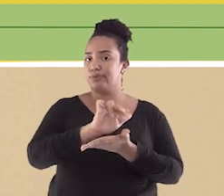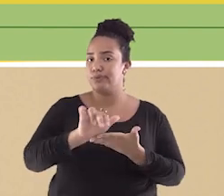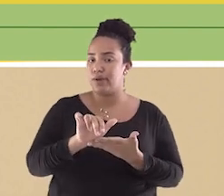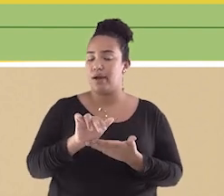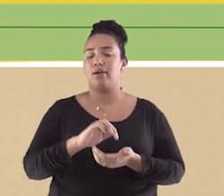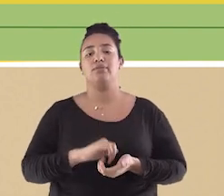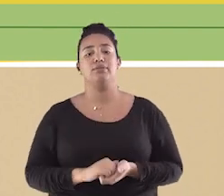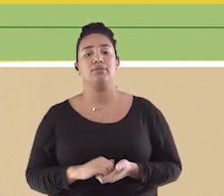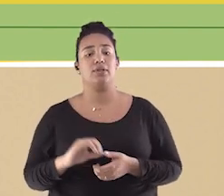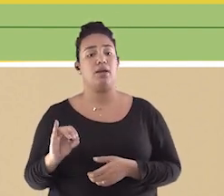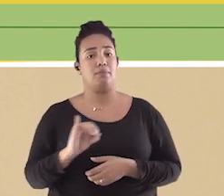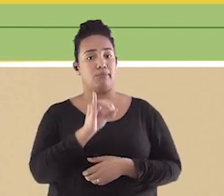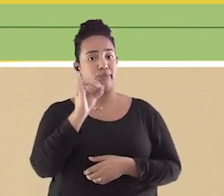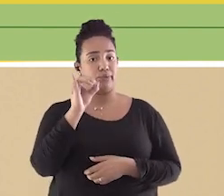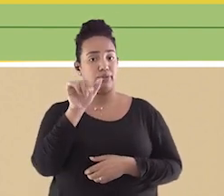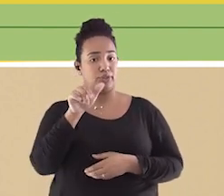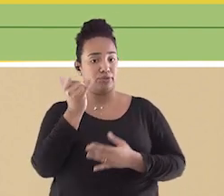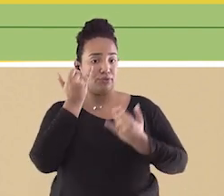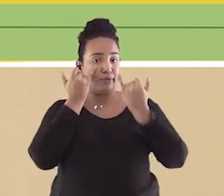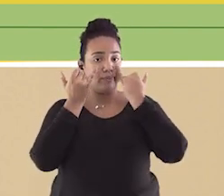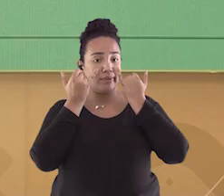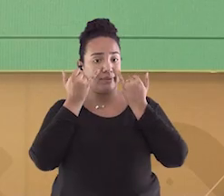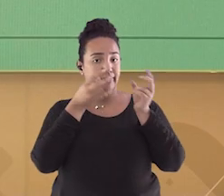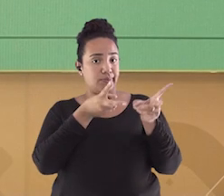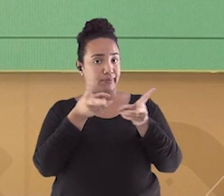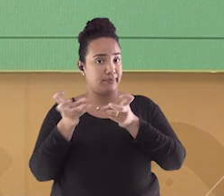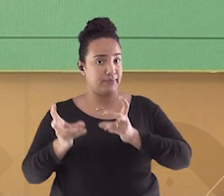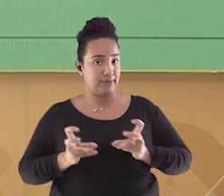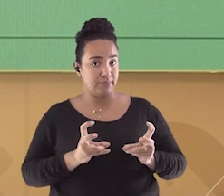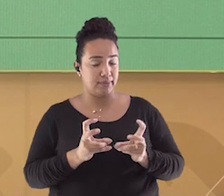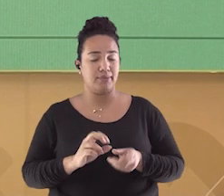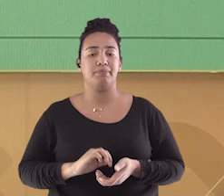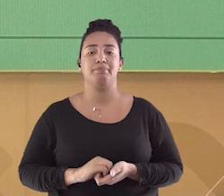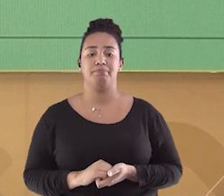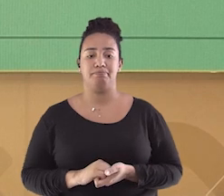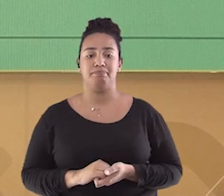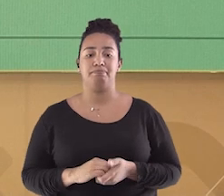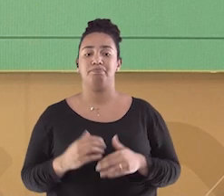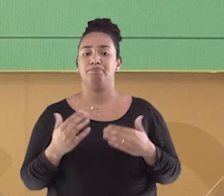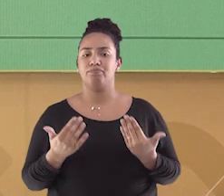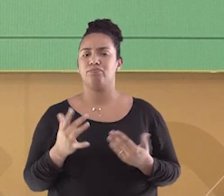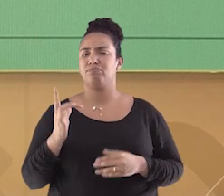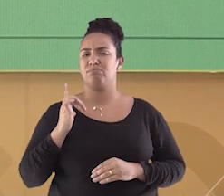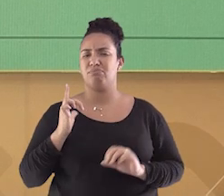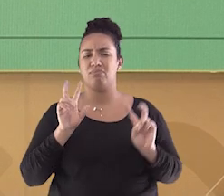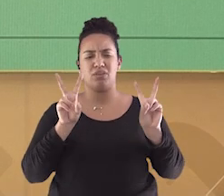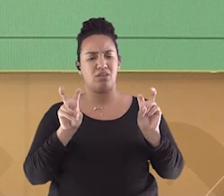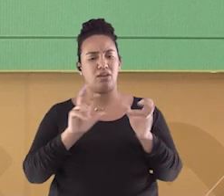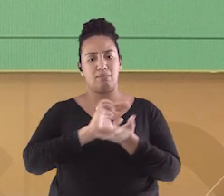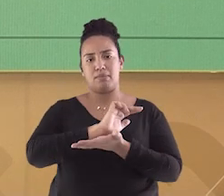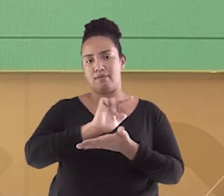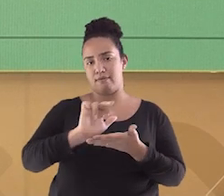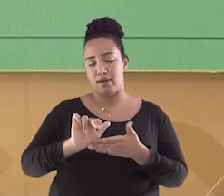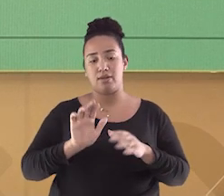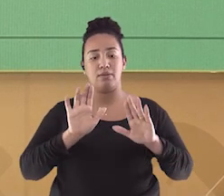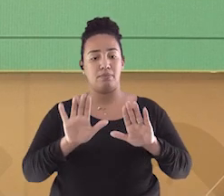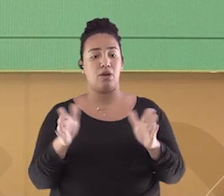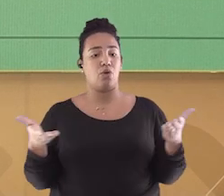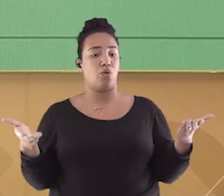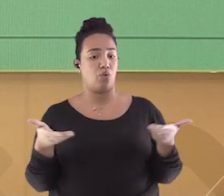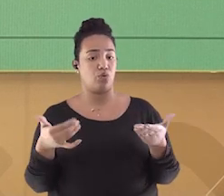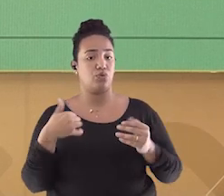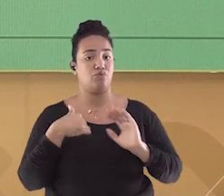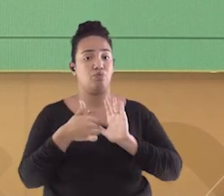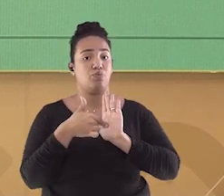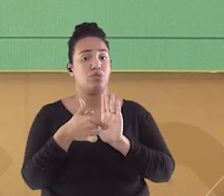para compreender as informações apresentadas. Há diversos tipos de temas, mas vamos falar hoje de